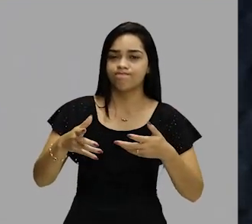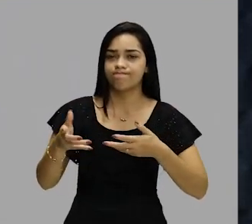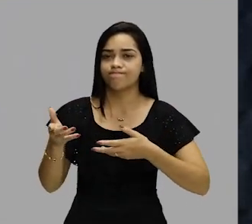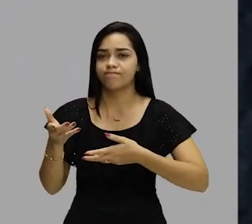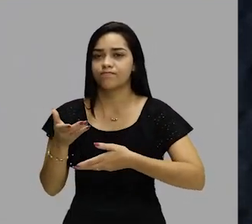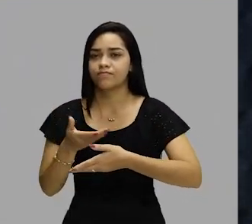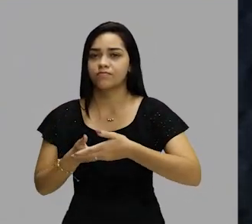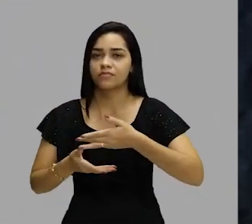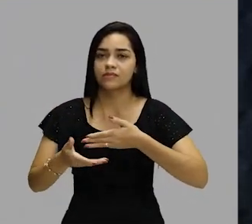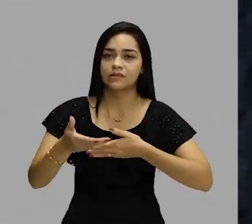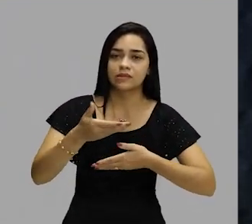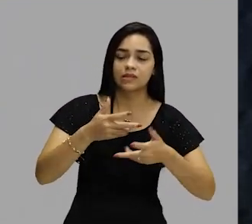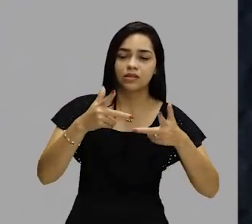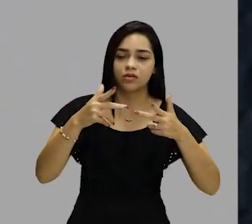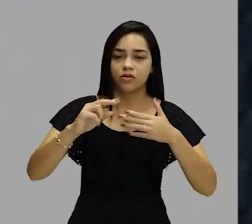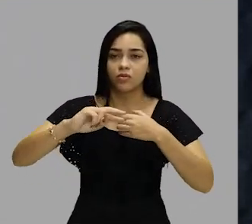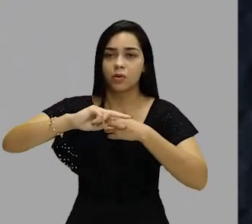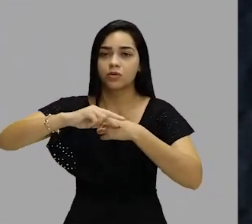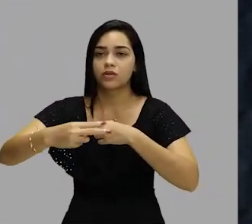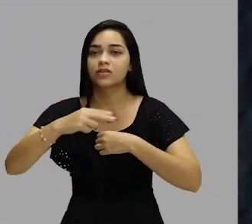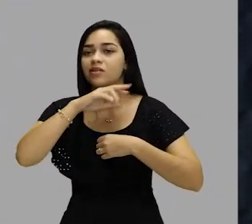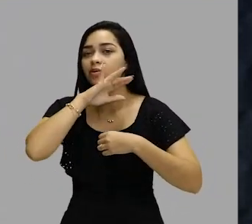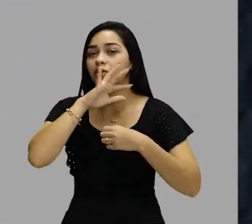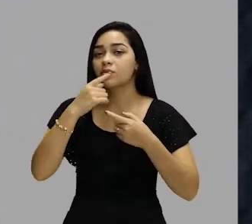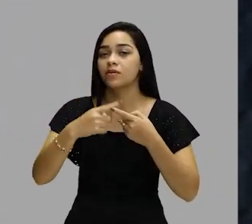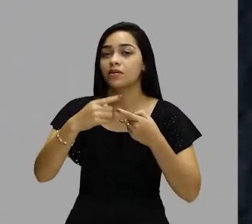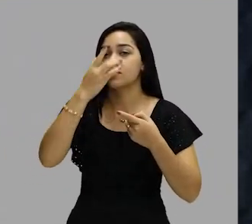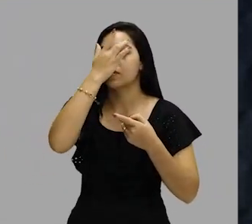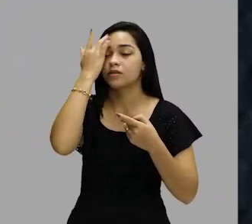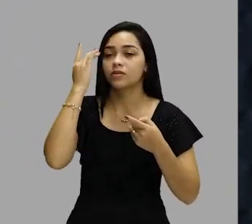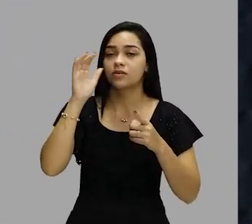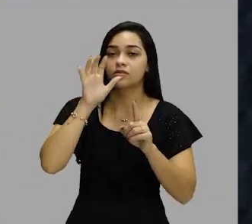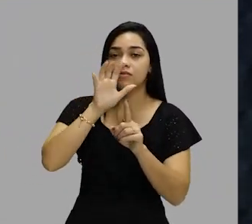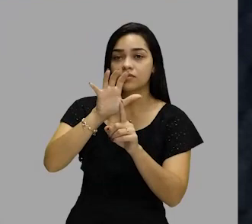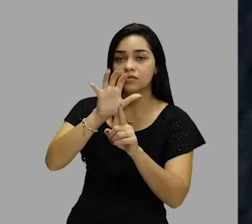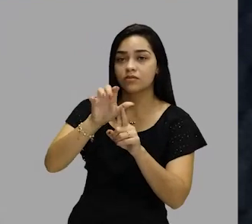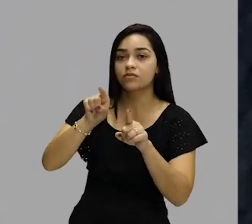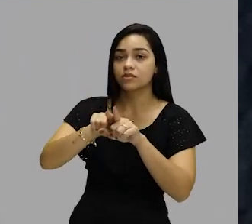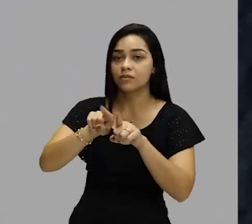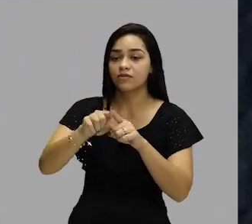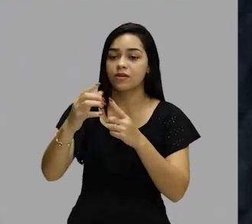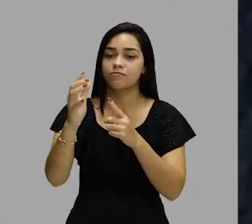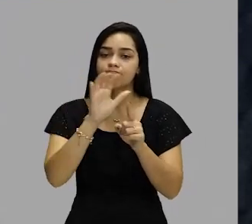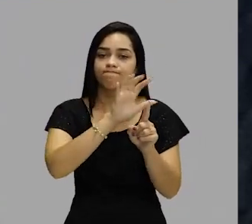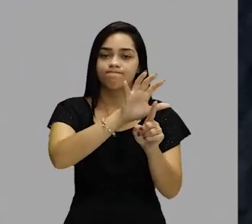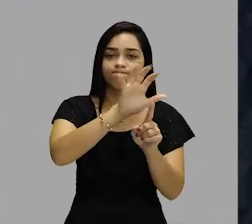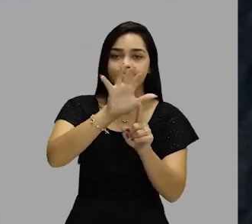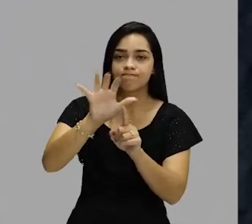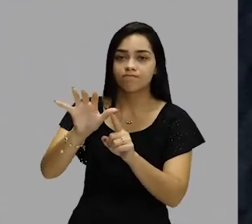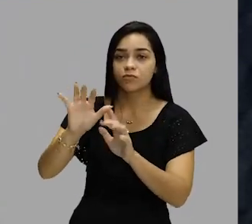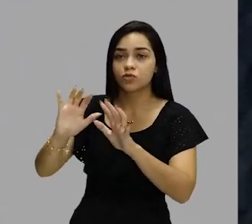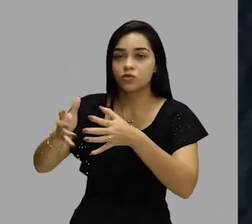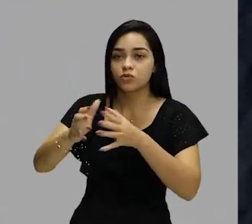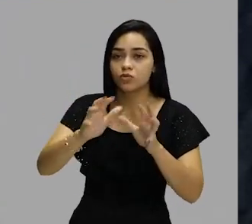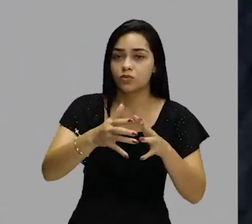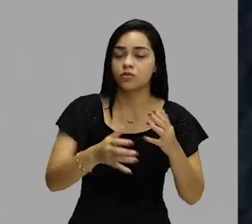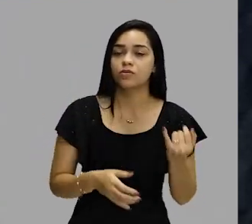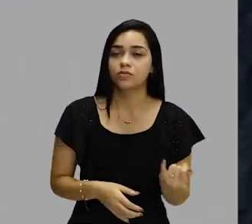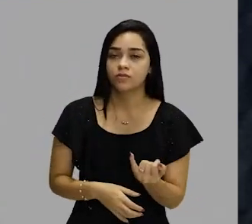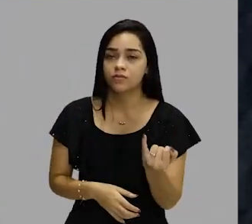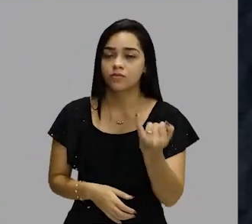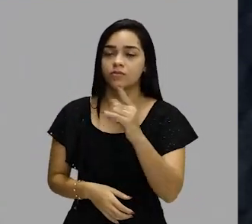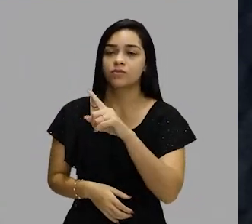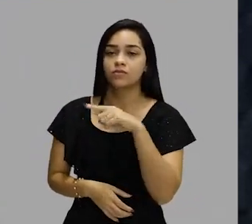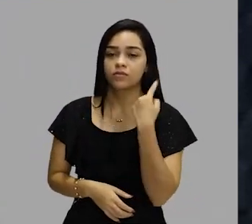um efeito dominó, onde um indivíduo afetado vai também afetar outro indivíduo, né? Então, é importante a gente